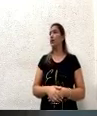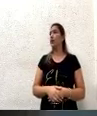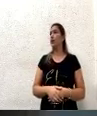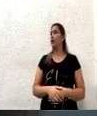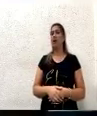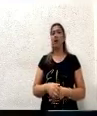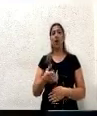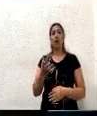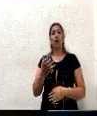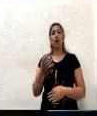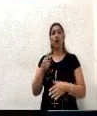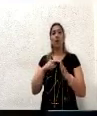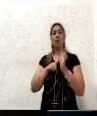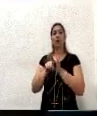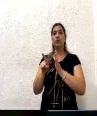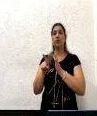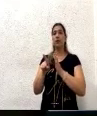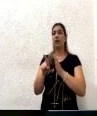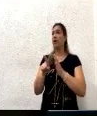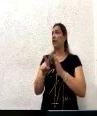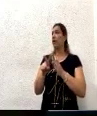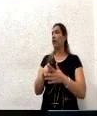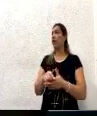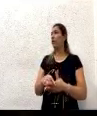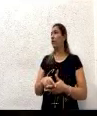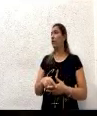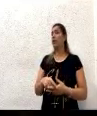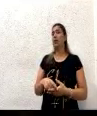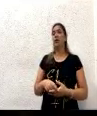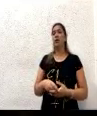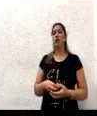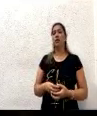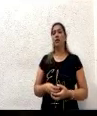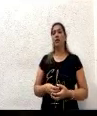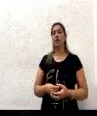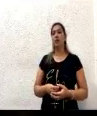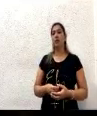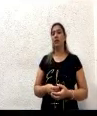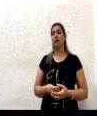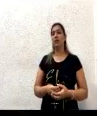Gostaria de fazer uma pergunta, né, Kelly? Kelly Nayara, boa noite.